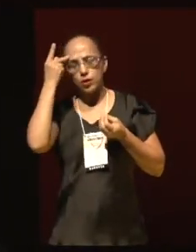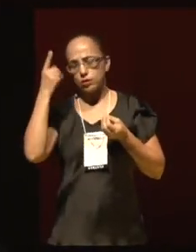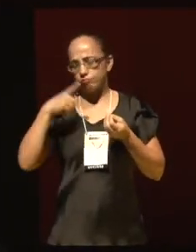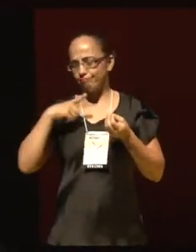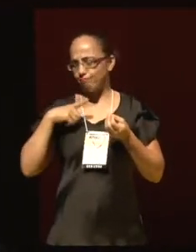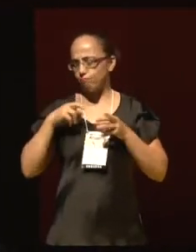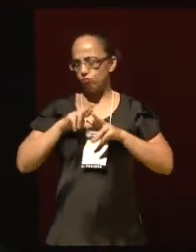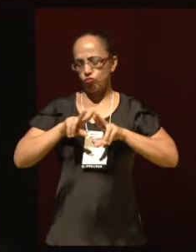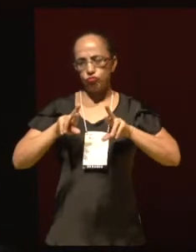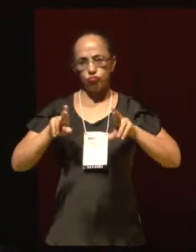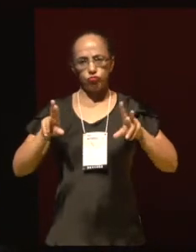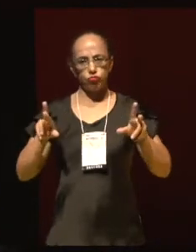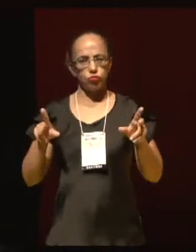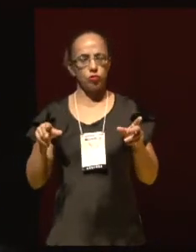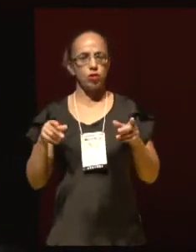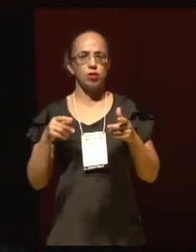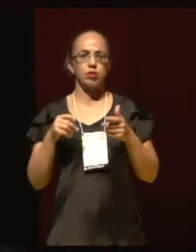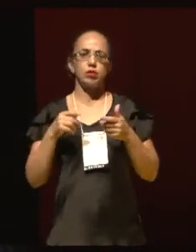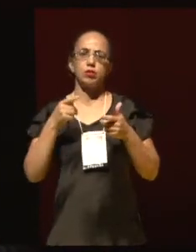discapacidades.